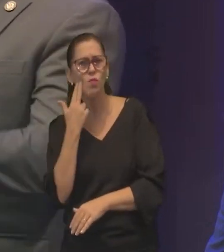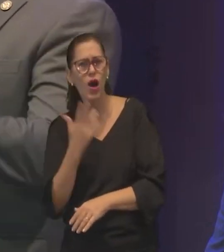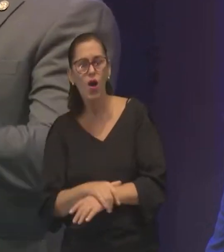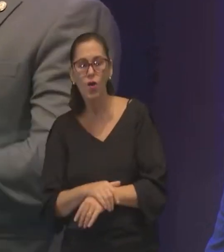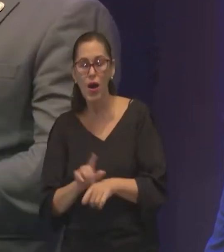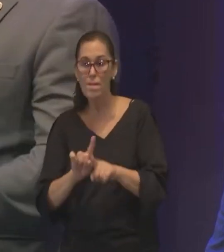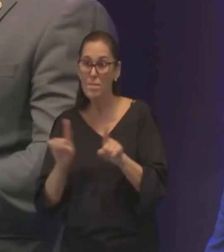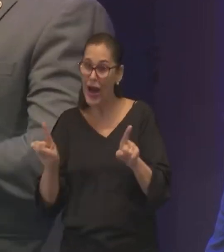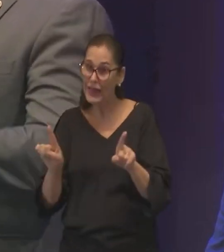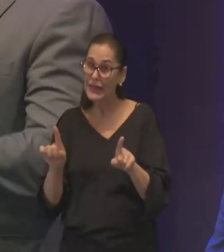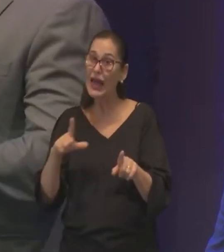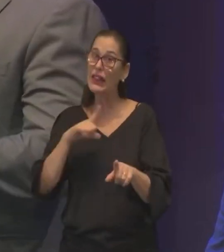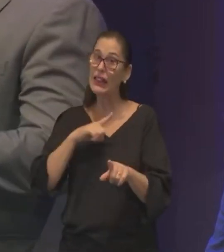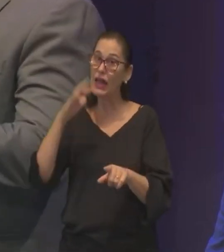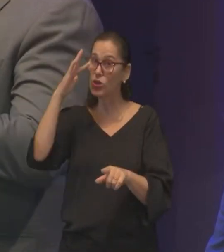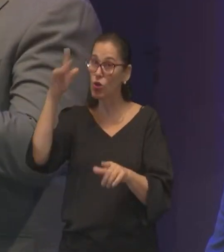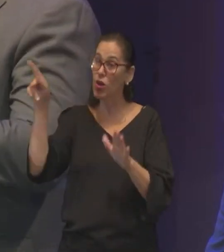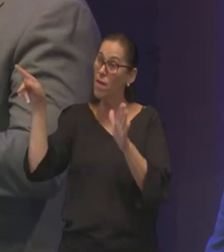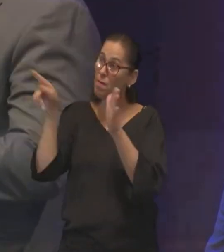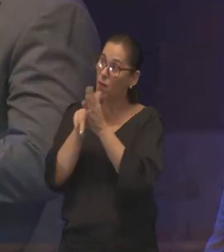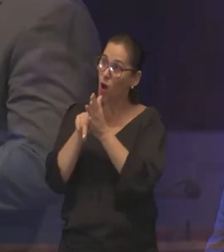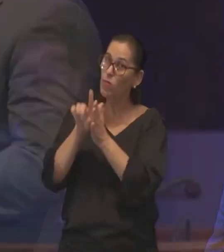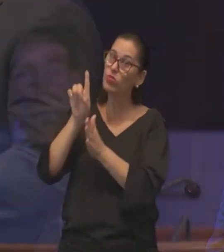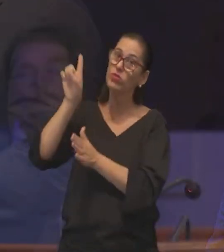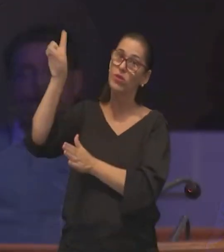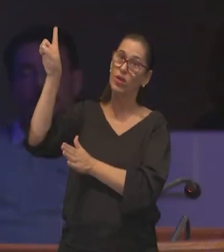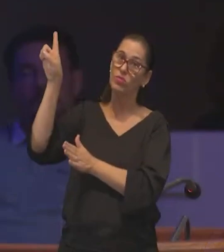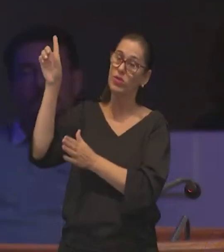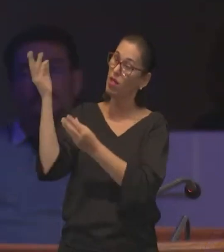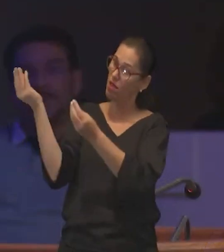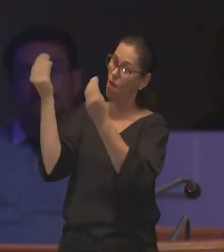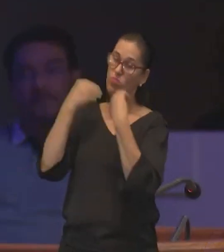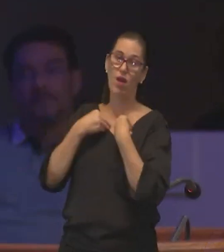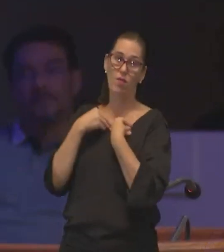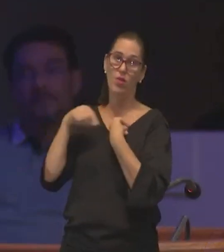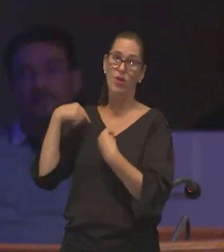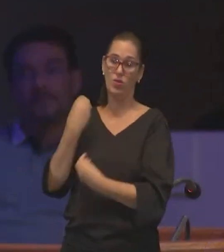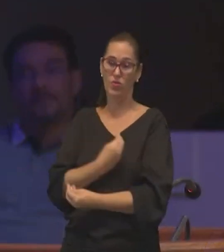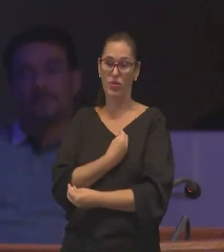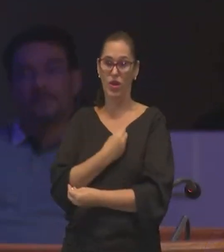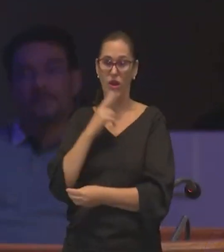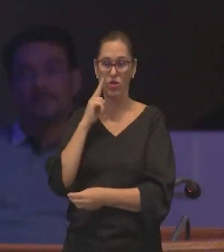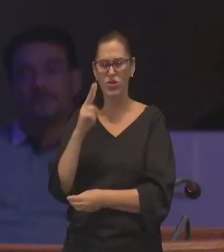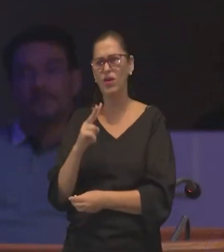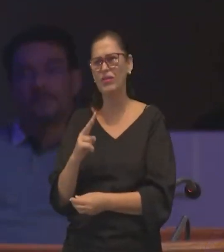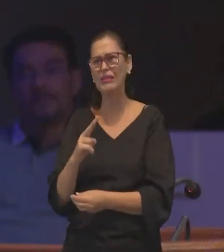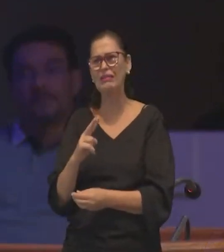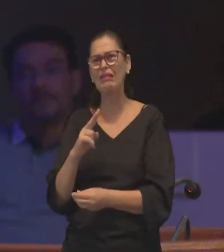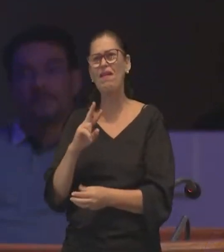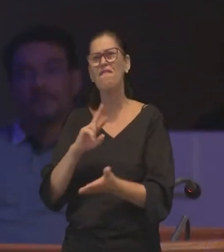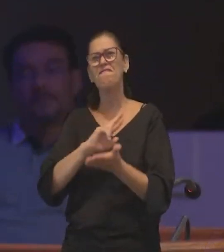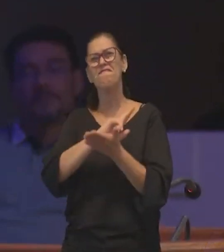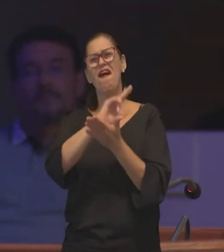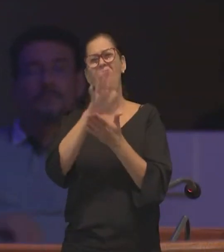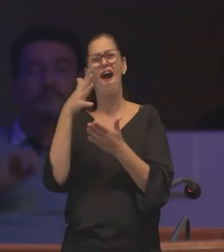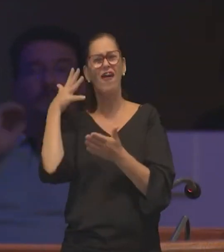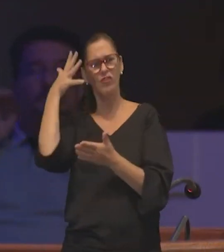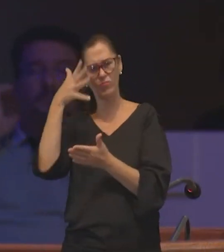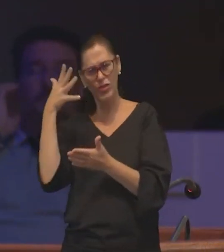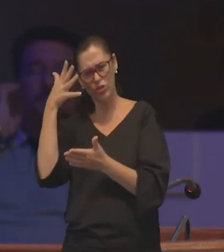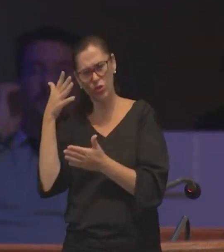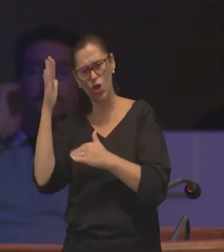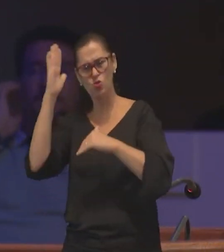mas existem sonhos que vêm diretamente de Deus para a nossa vida. Eu já ouvi muitas mensagens a